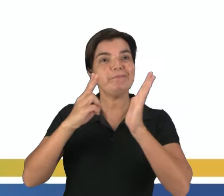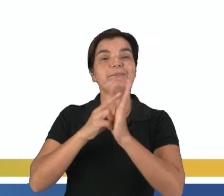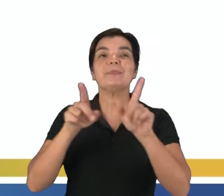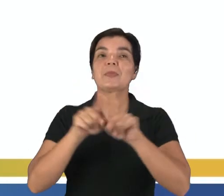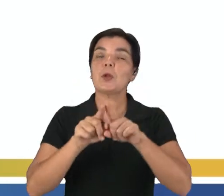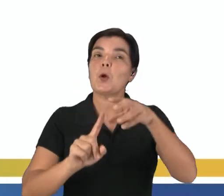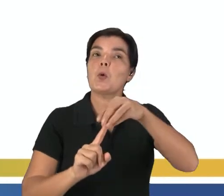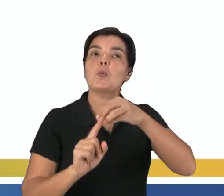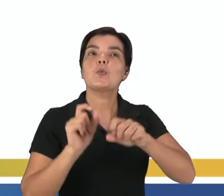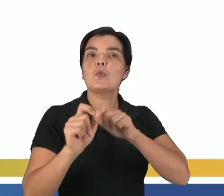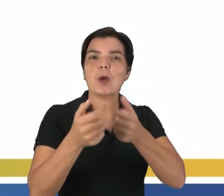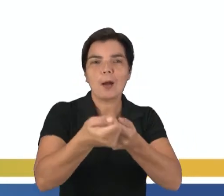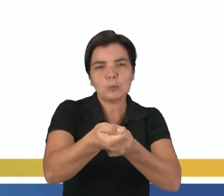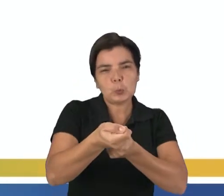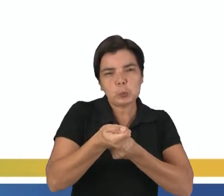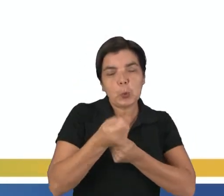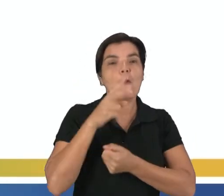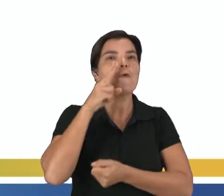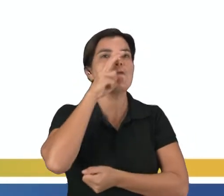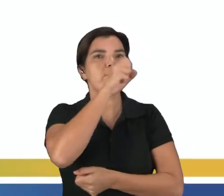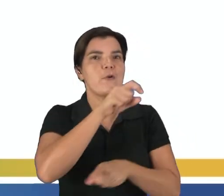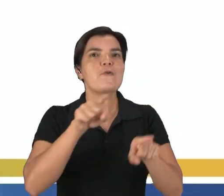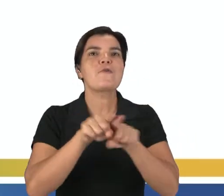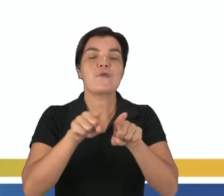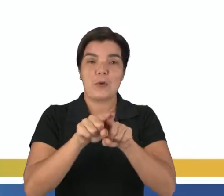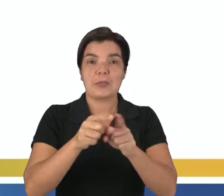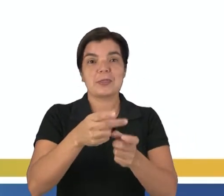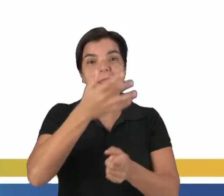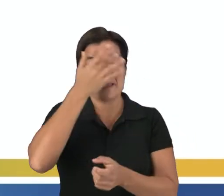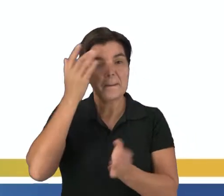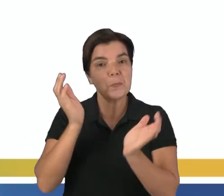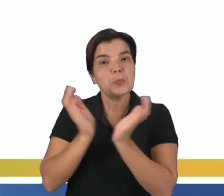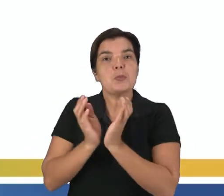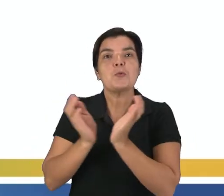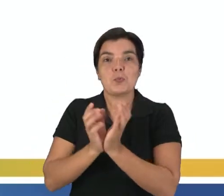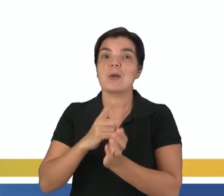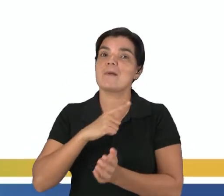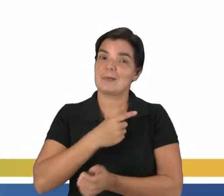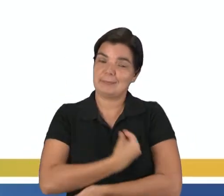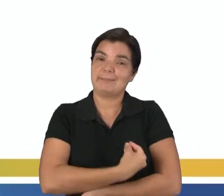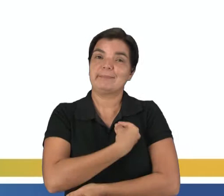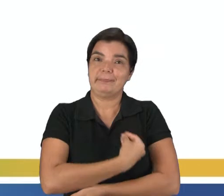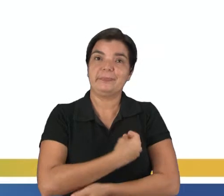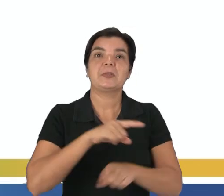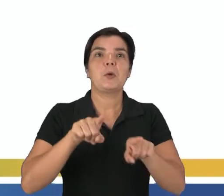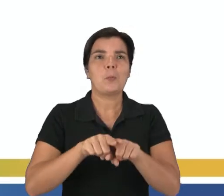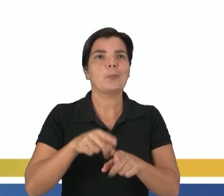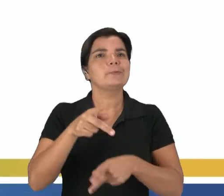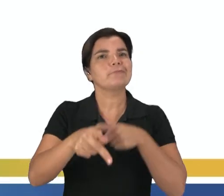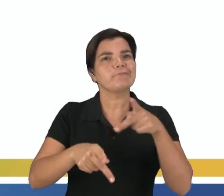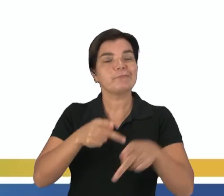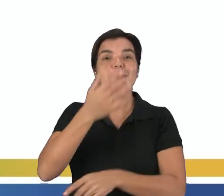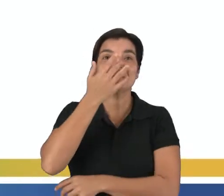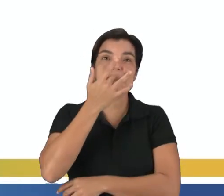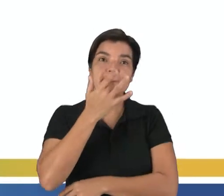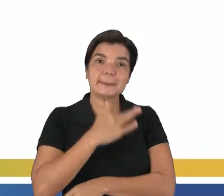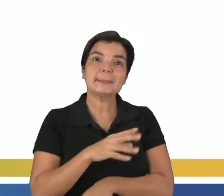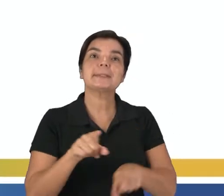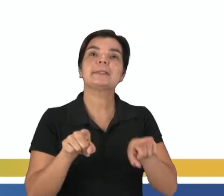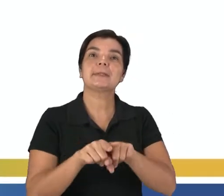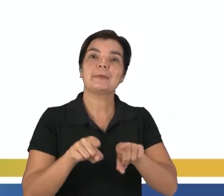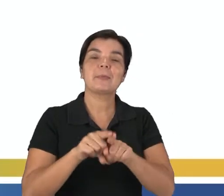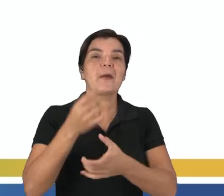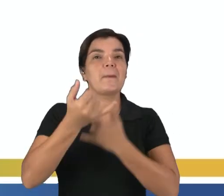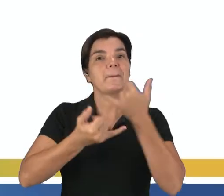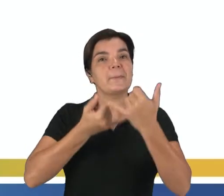O objetivo é puxar a corda com força para o lado que você está. Muito popular entre as crianças, e